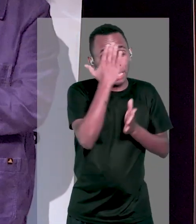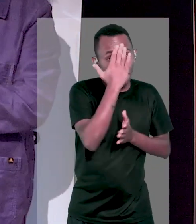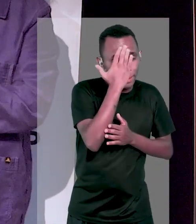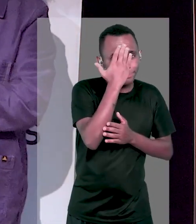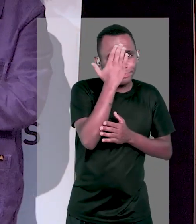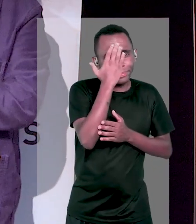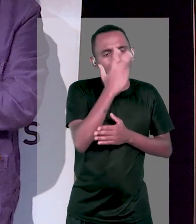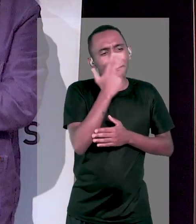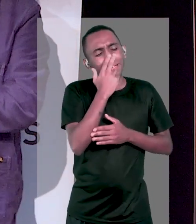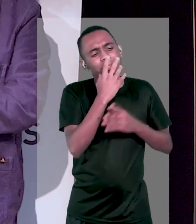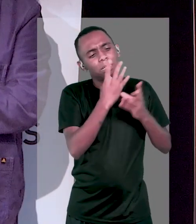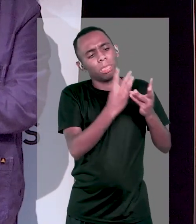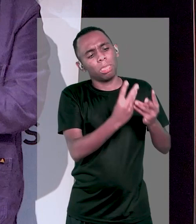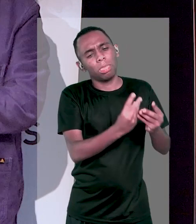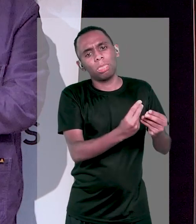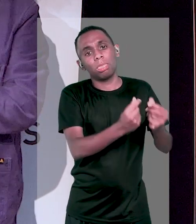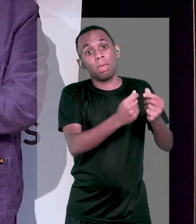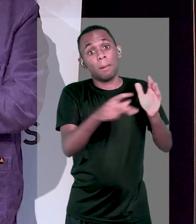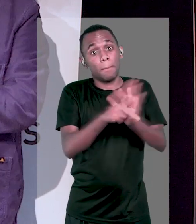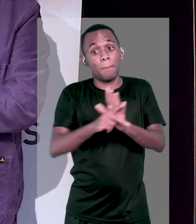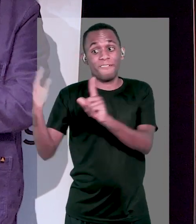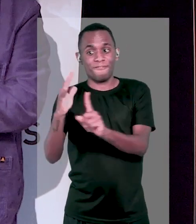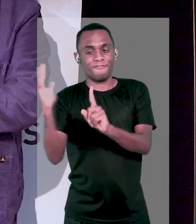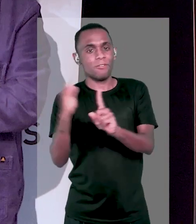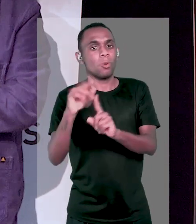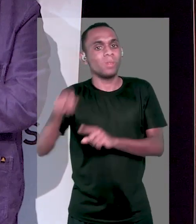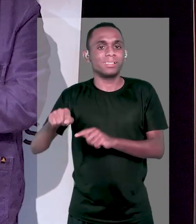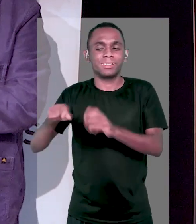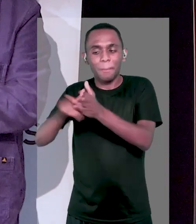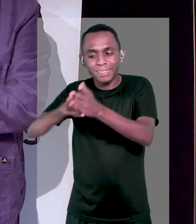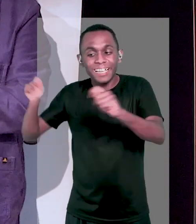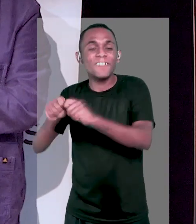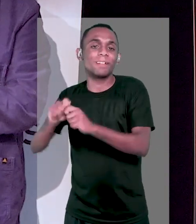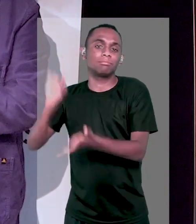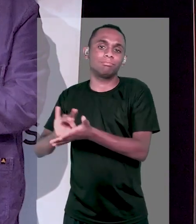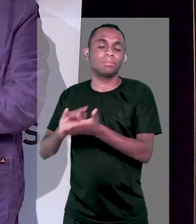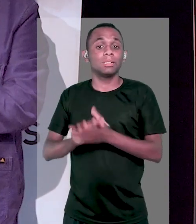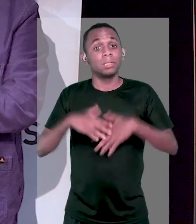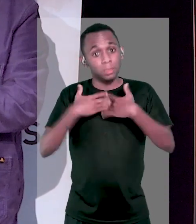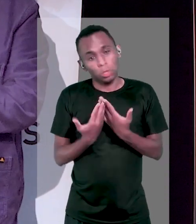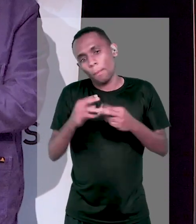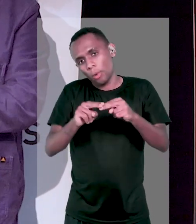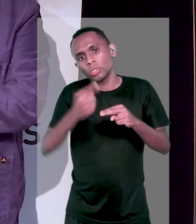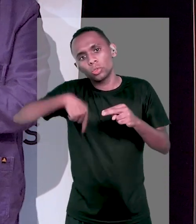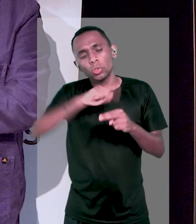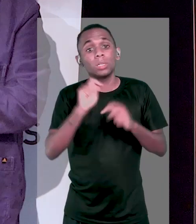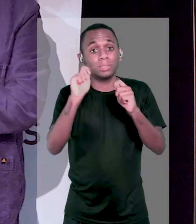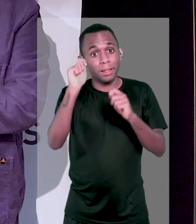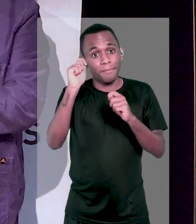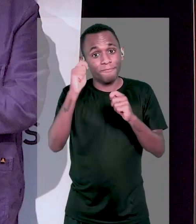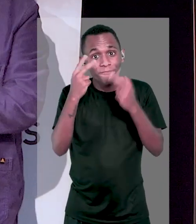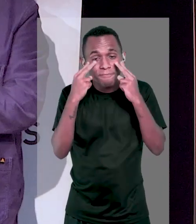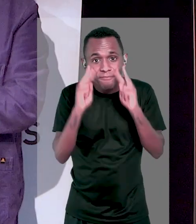e o digital. Mas, por trás disso tudo, está uma contradição que o Valéry aponta, que é a seguinte,